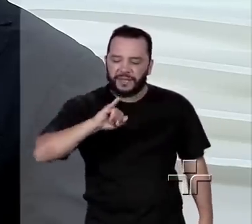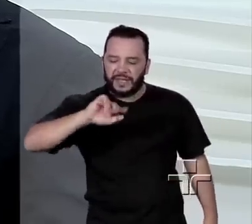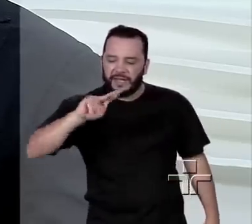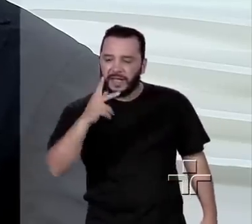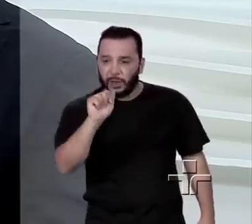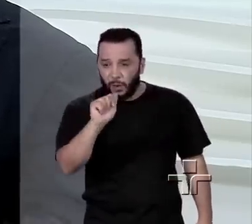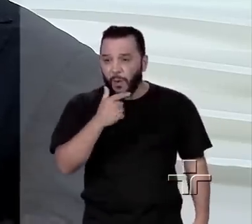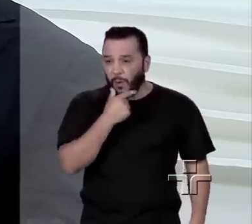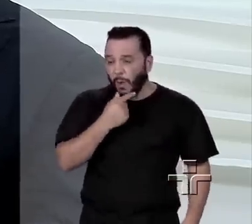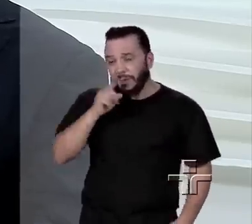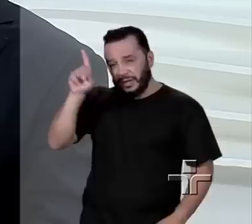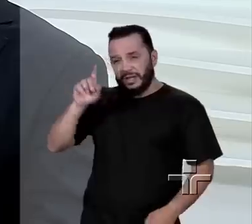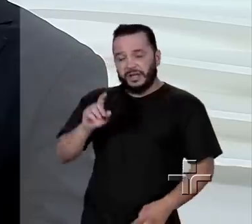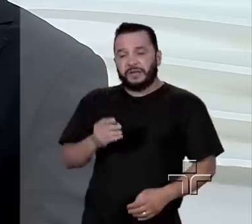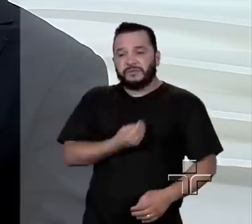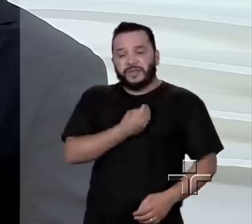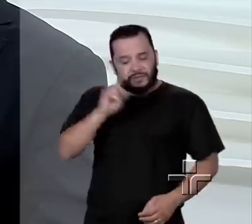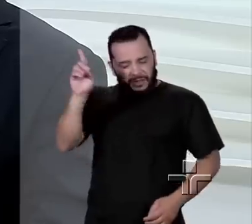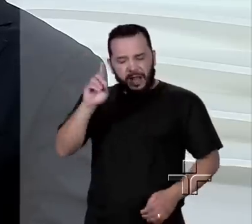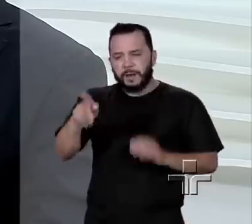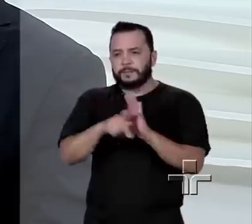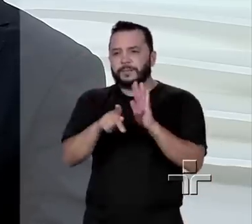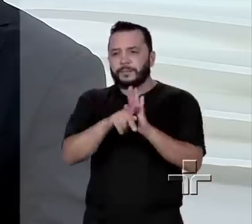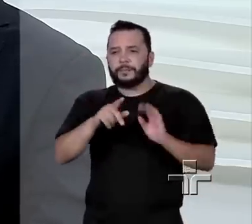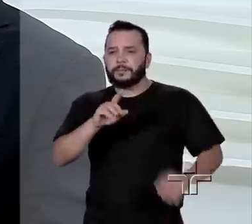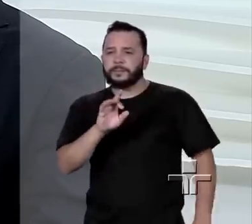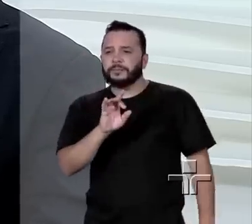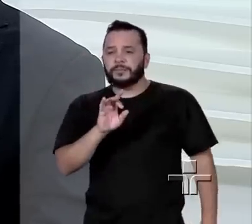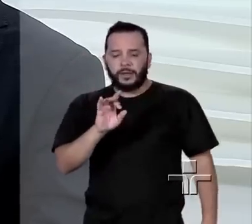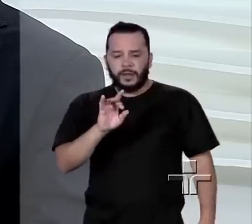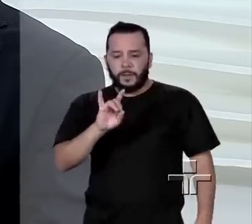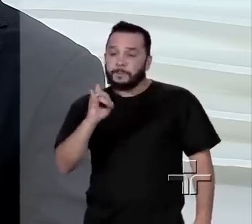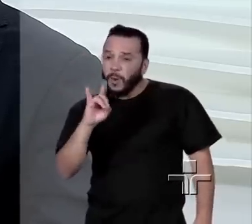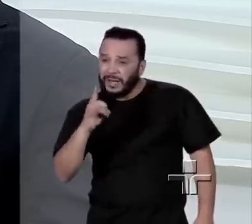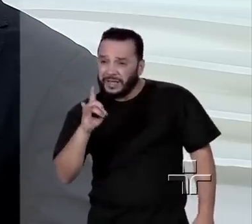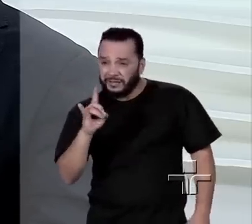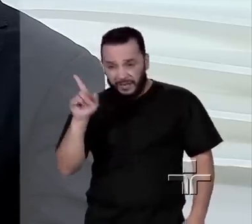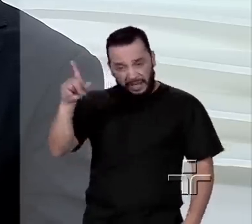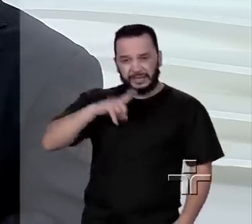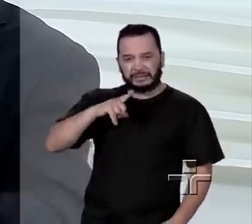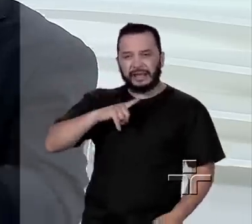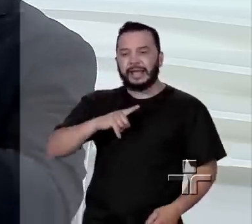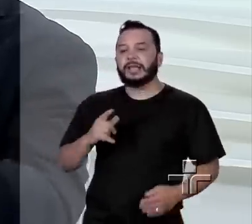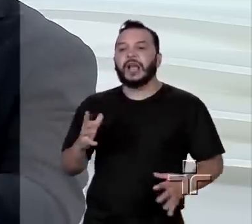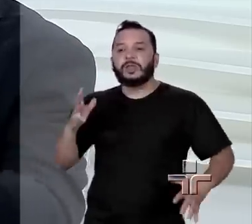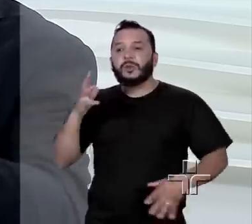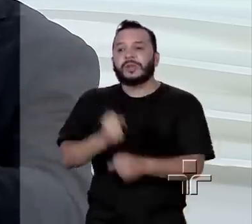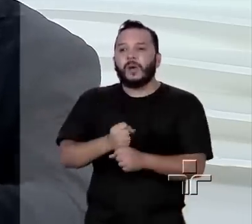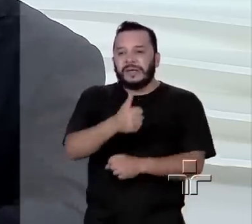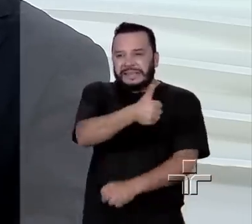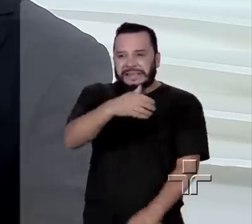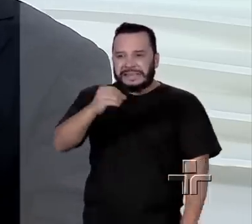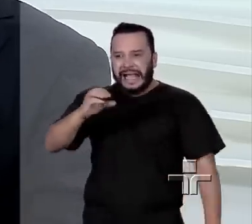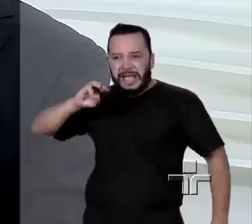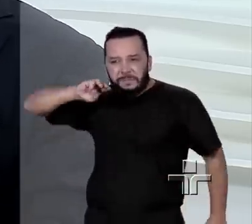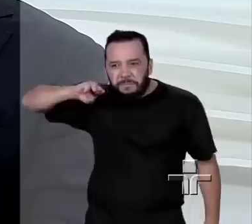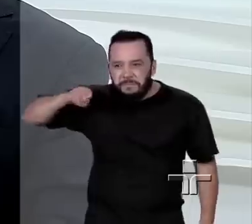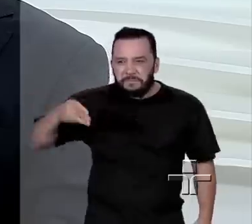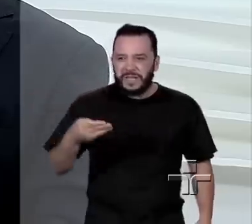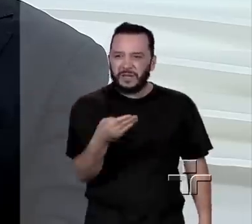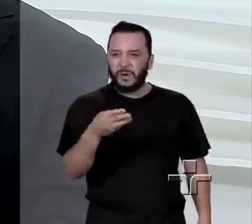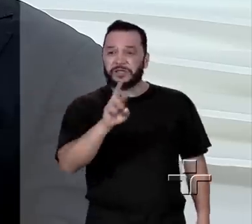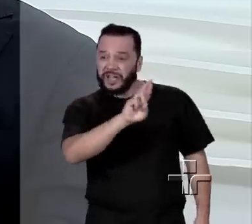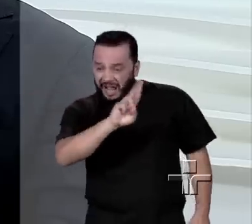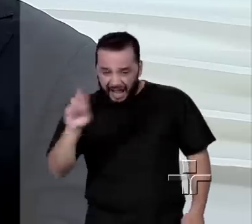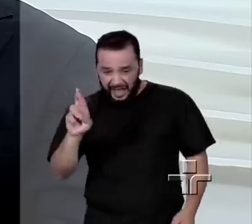isso, disporia, segundo o levantamento, de 100 milhões de reais para executar um plano